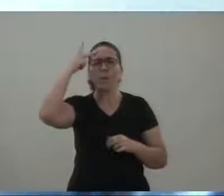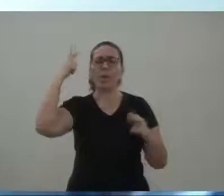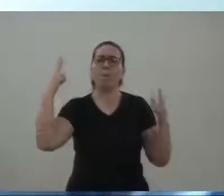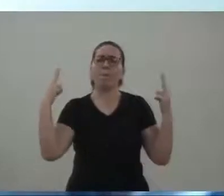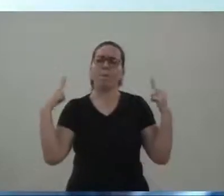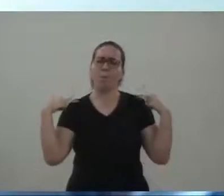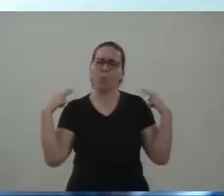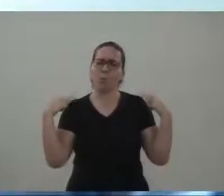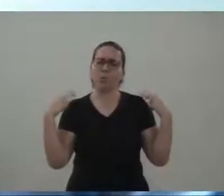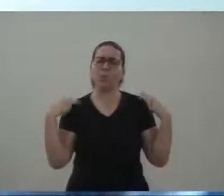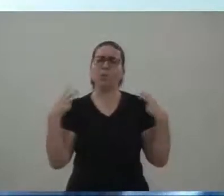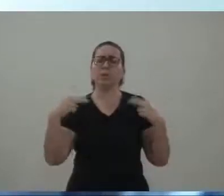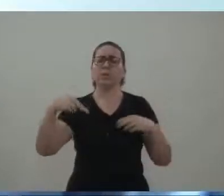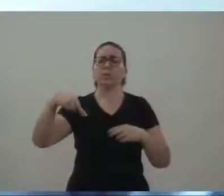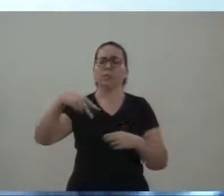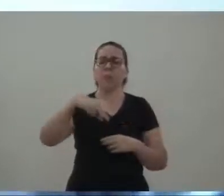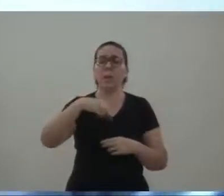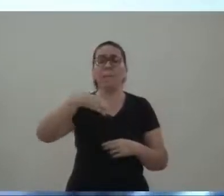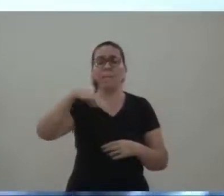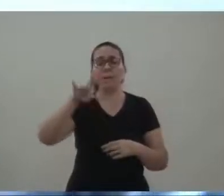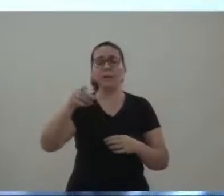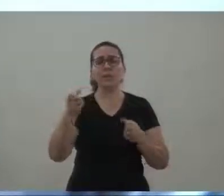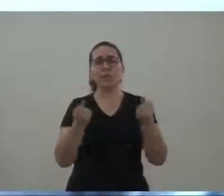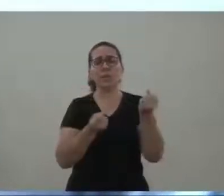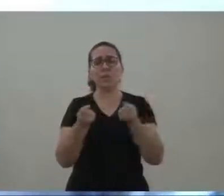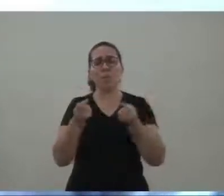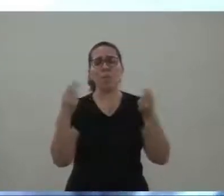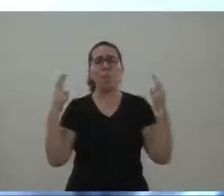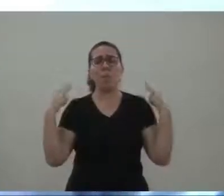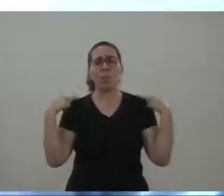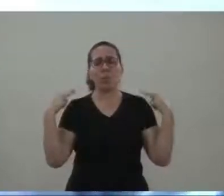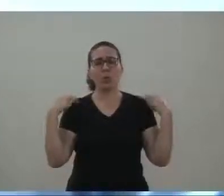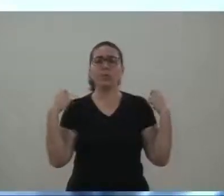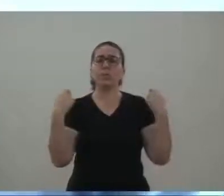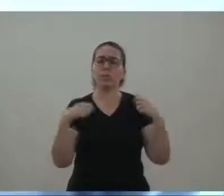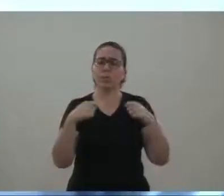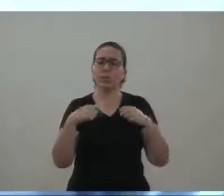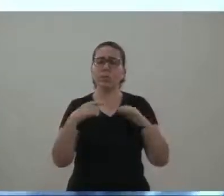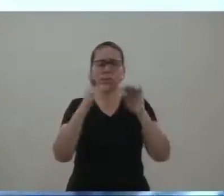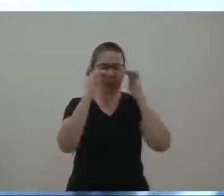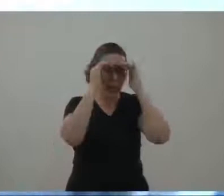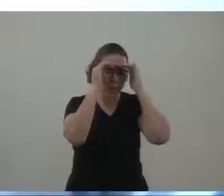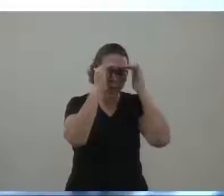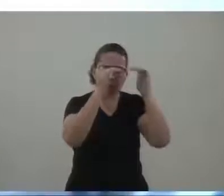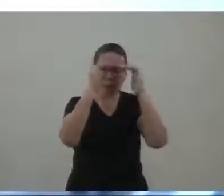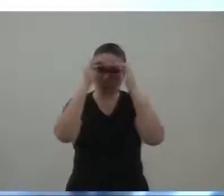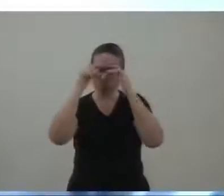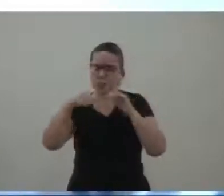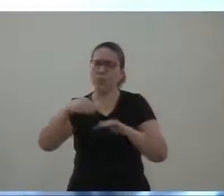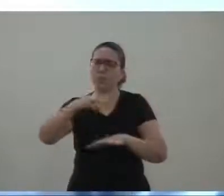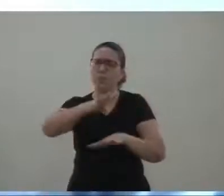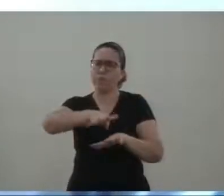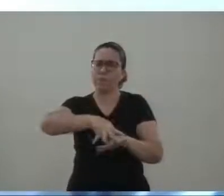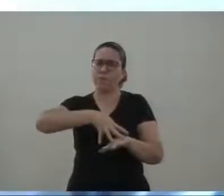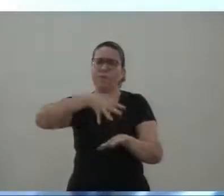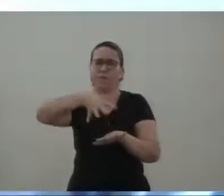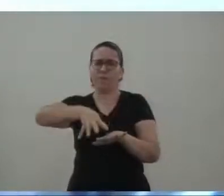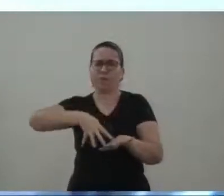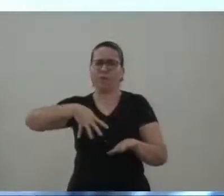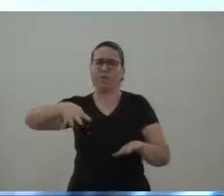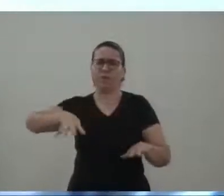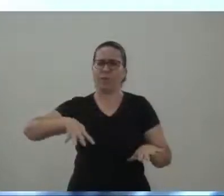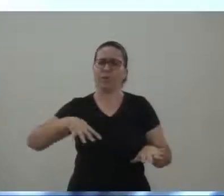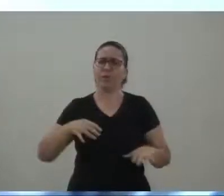e pedestres, né, sobretudo de motoristas em relação à necessidade de se respeitar a faixa de pedestre. Porque a gente